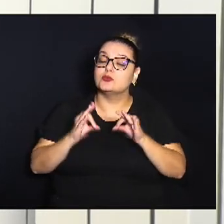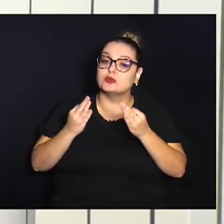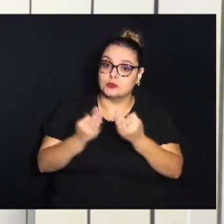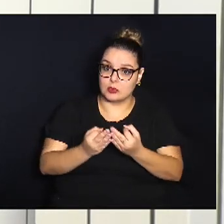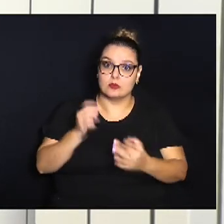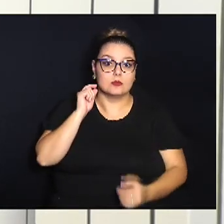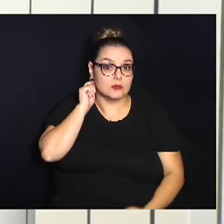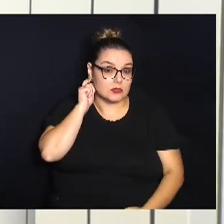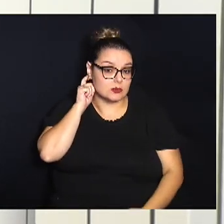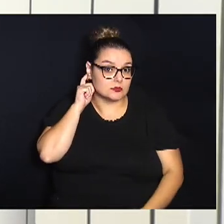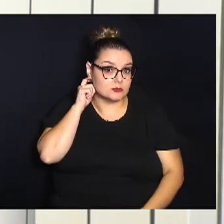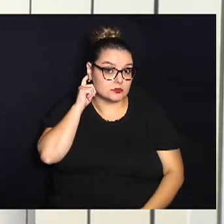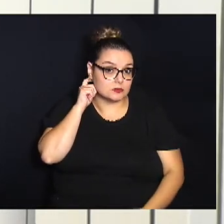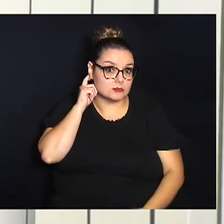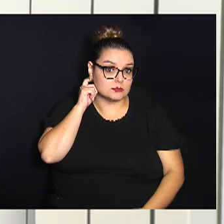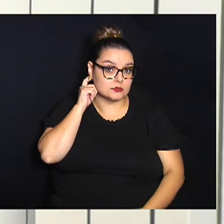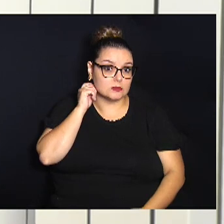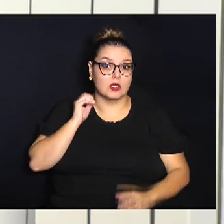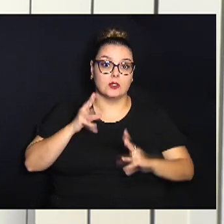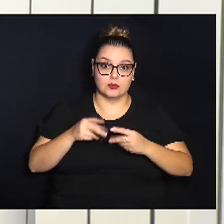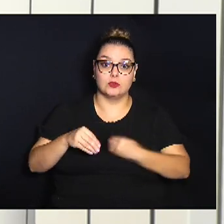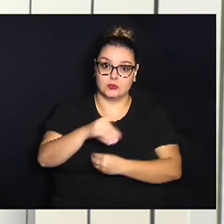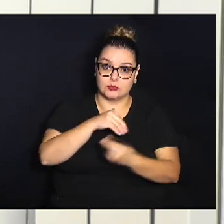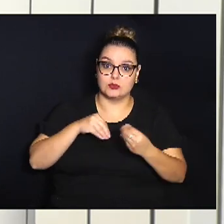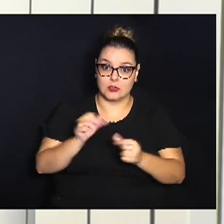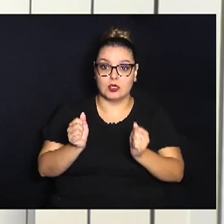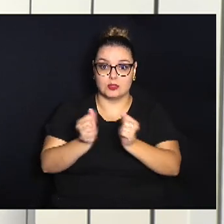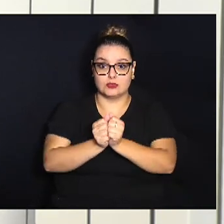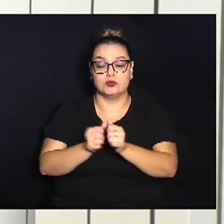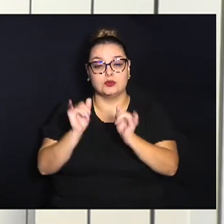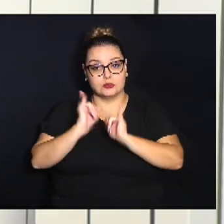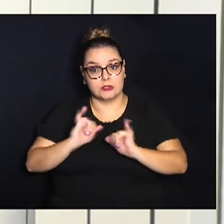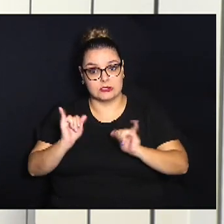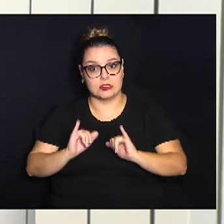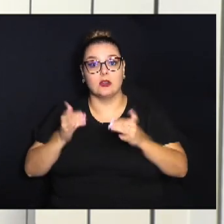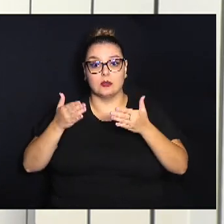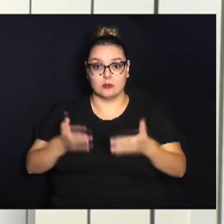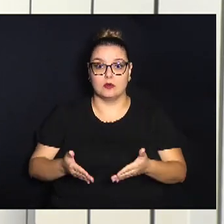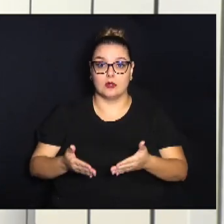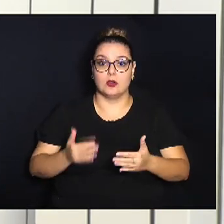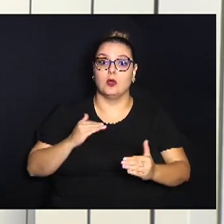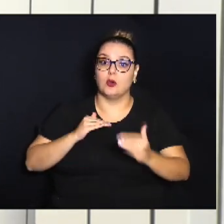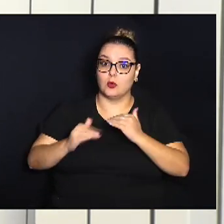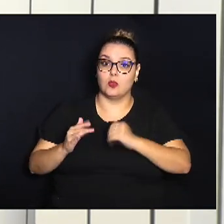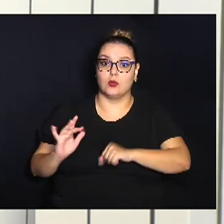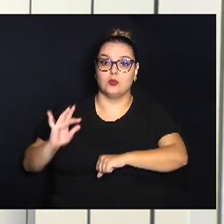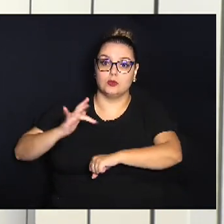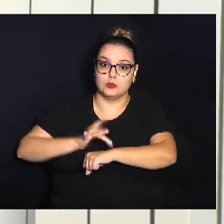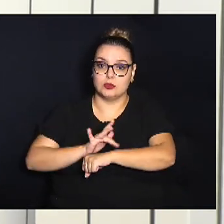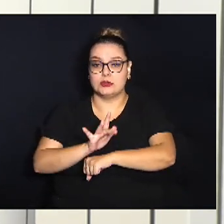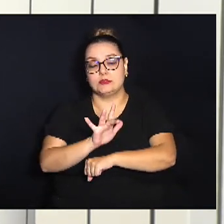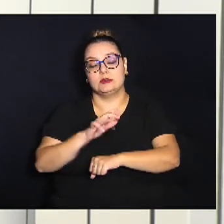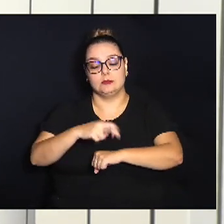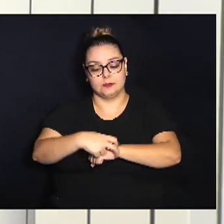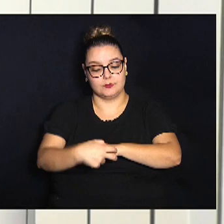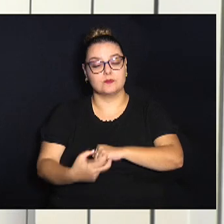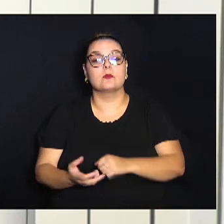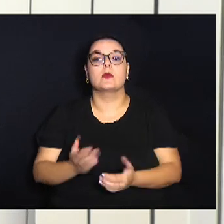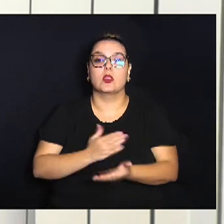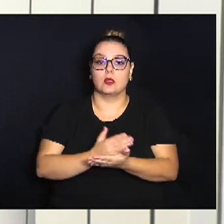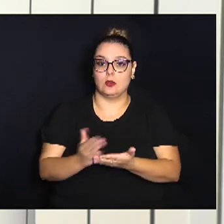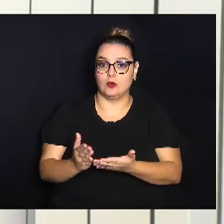familiares. Todo mundo, né, tá junto nessa campanha aí contra a dengue e agora começando então